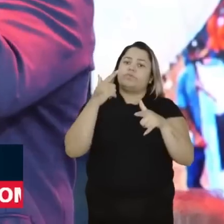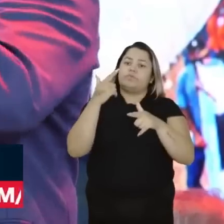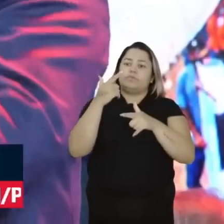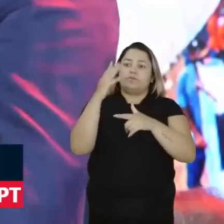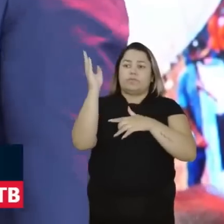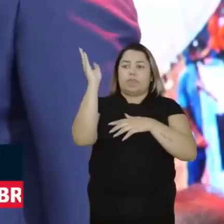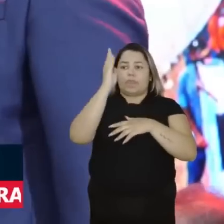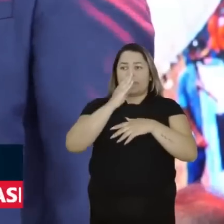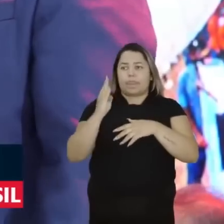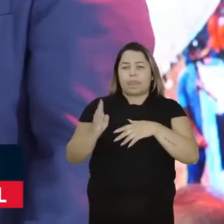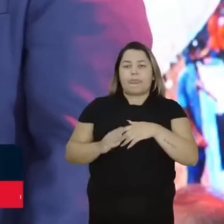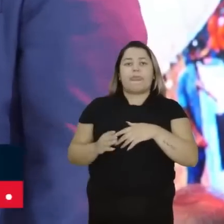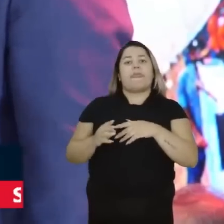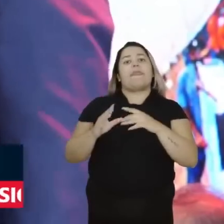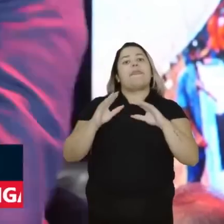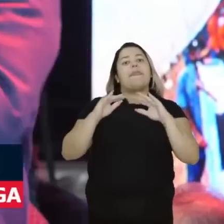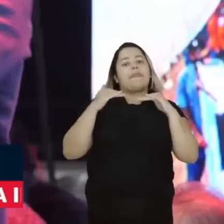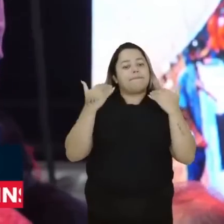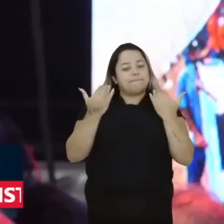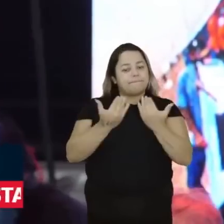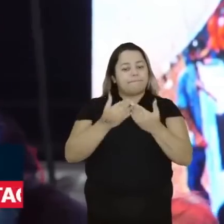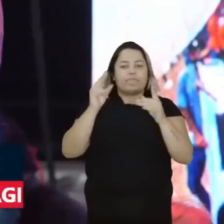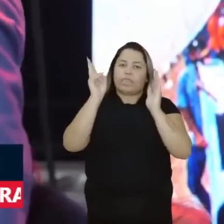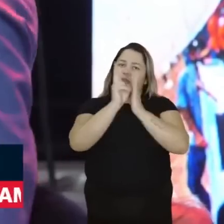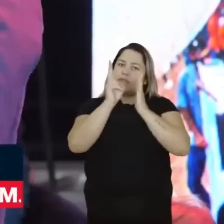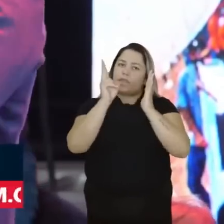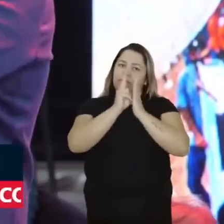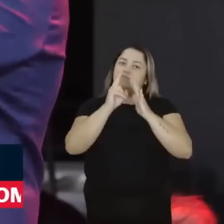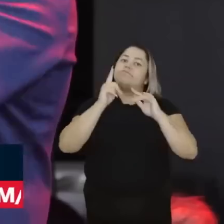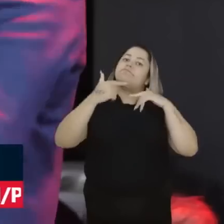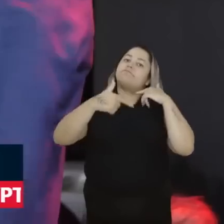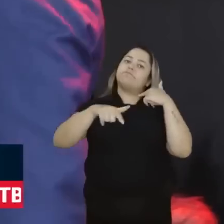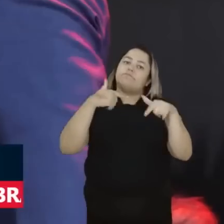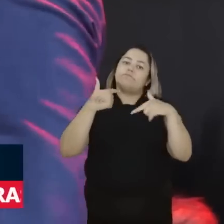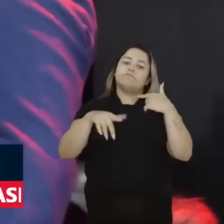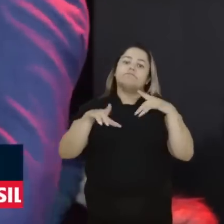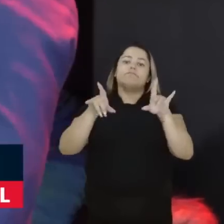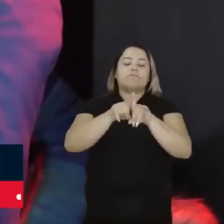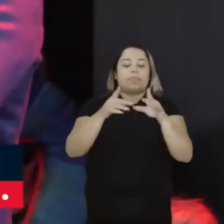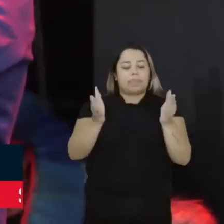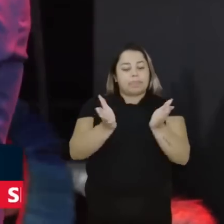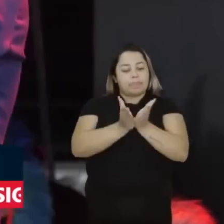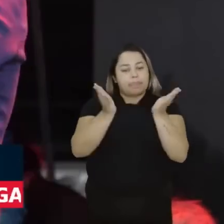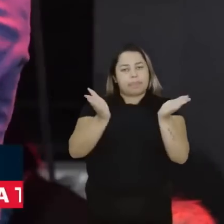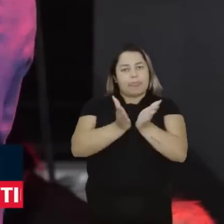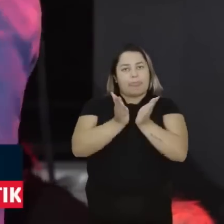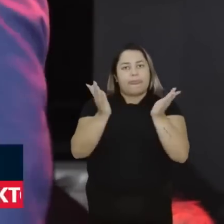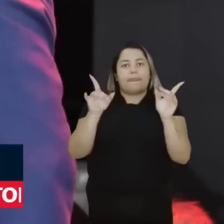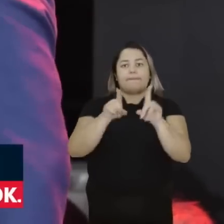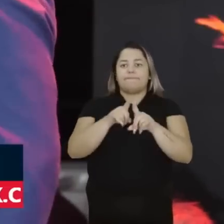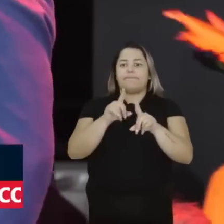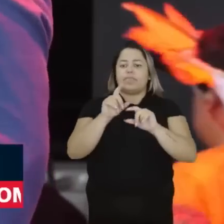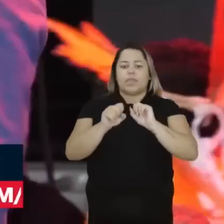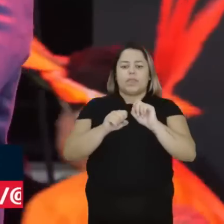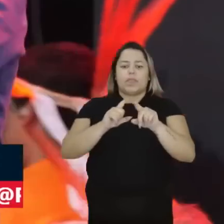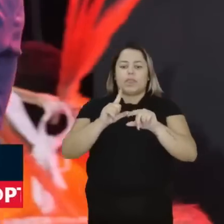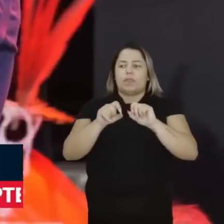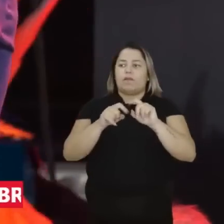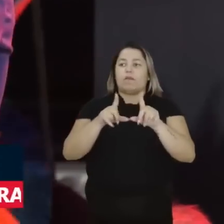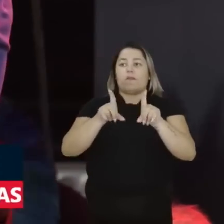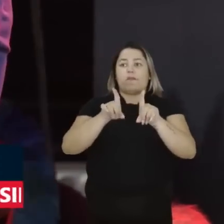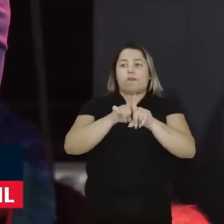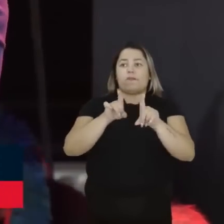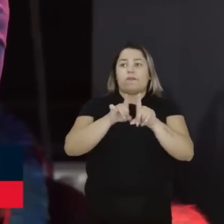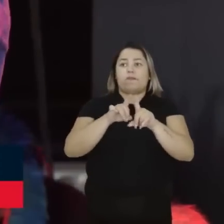as comunidades indígenas, porque o povo trabalhador, porque o povo pobre é semente. E quando